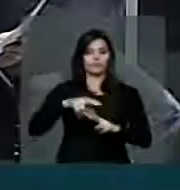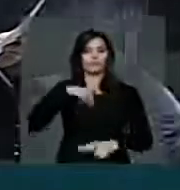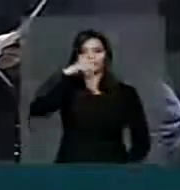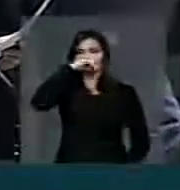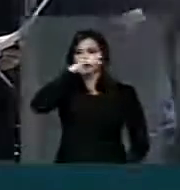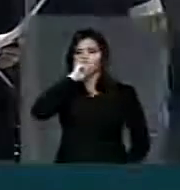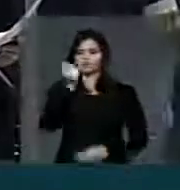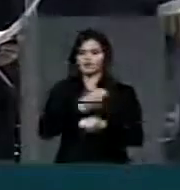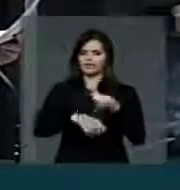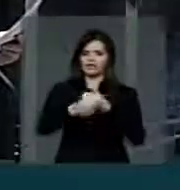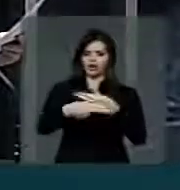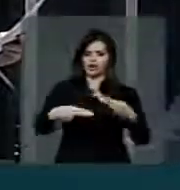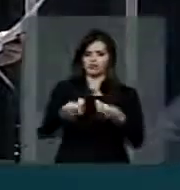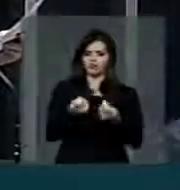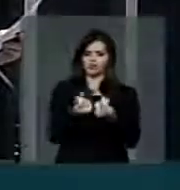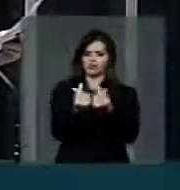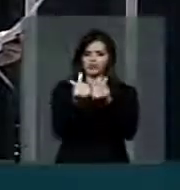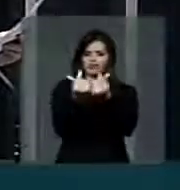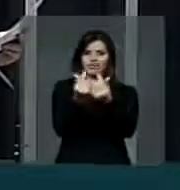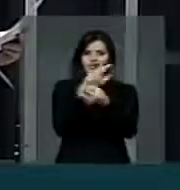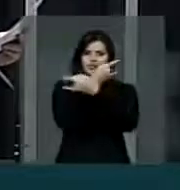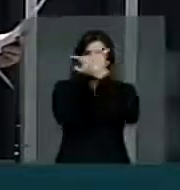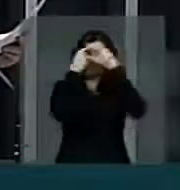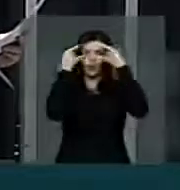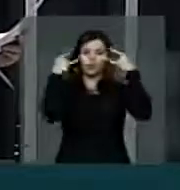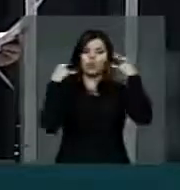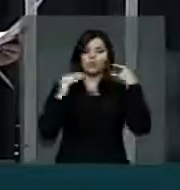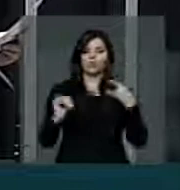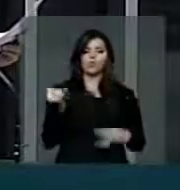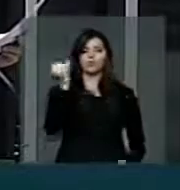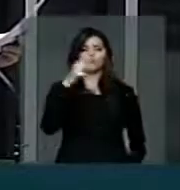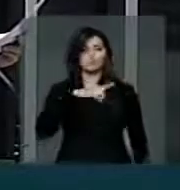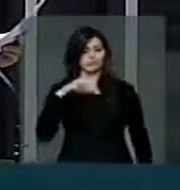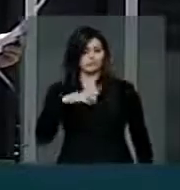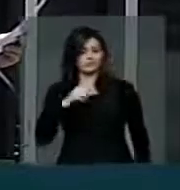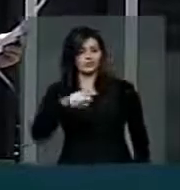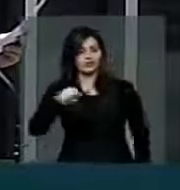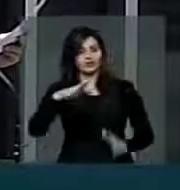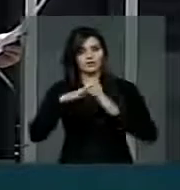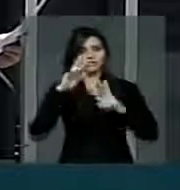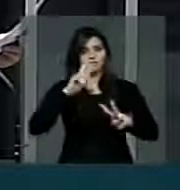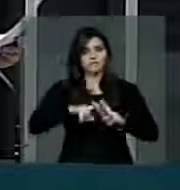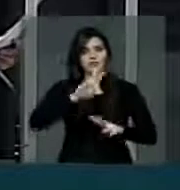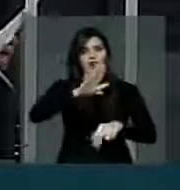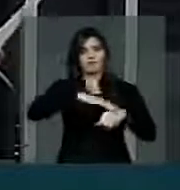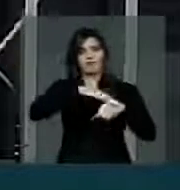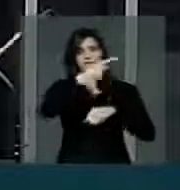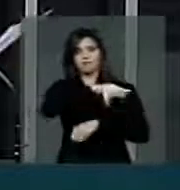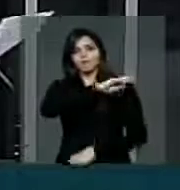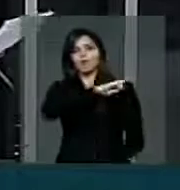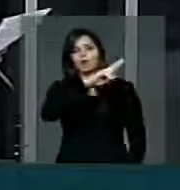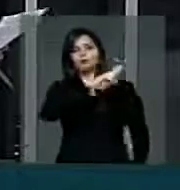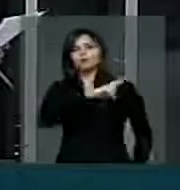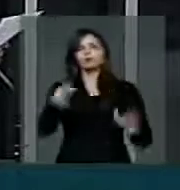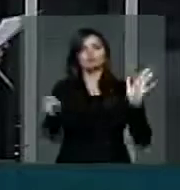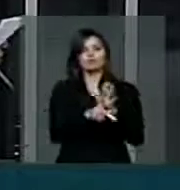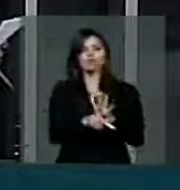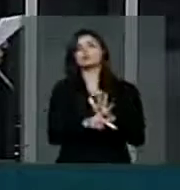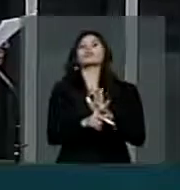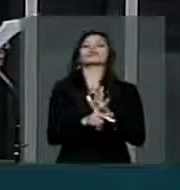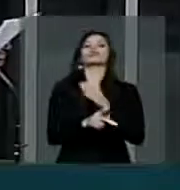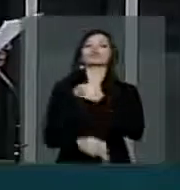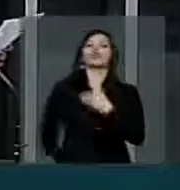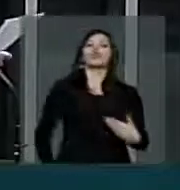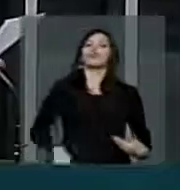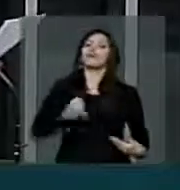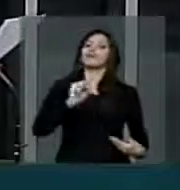como negócio e, portanto, com fins lucrativos, daquela que seria uma atribuição intransferível do